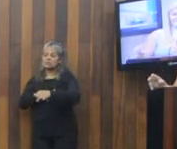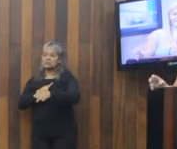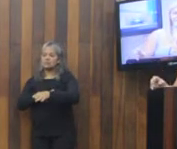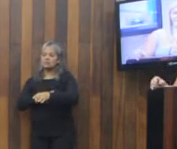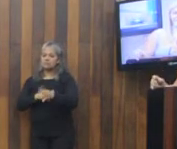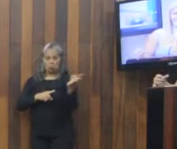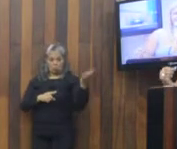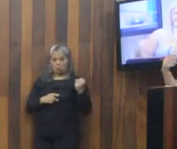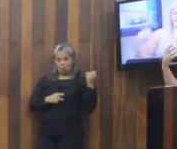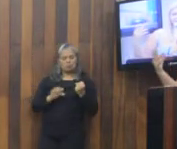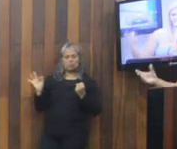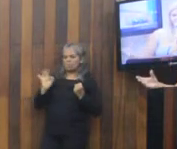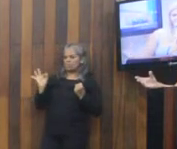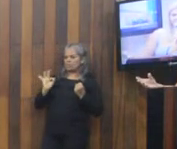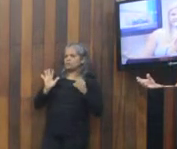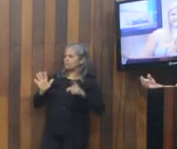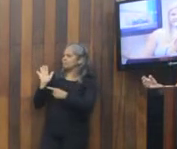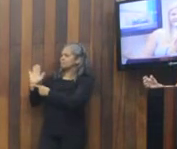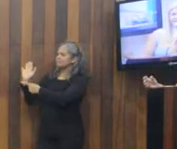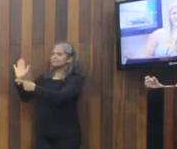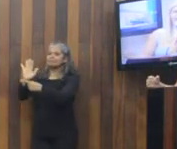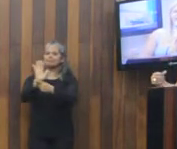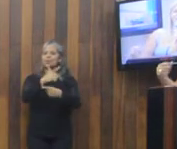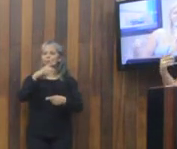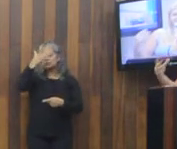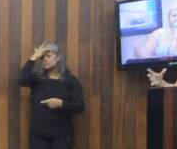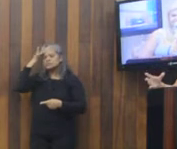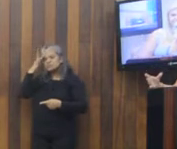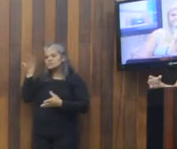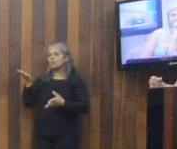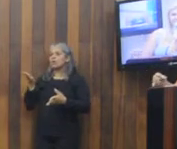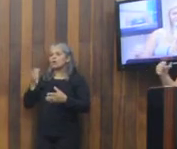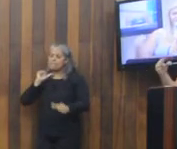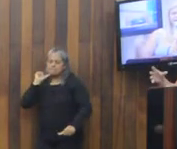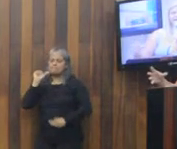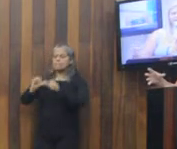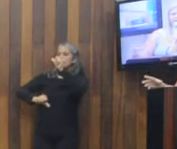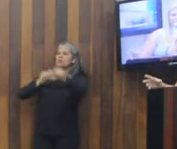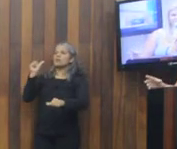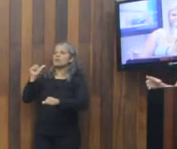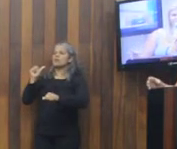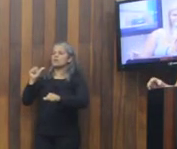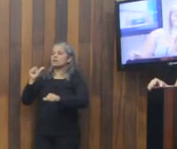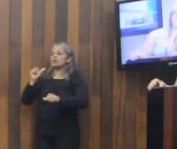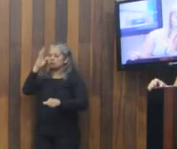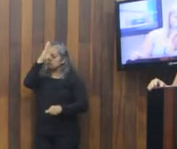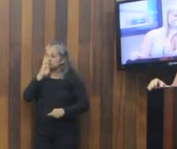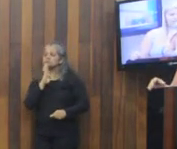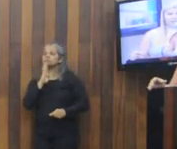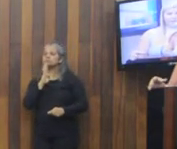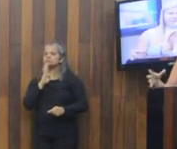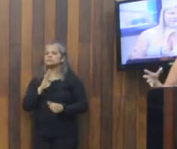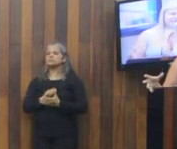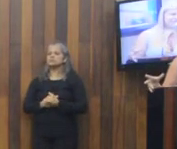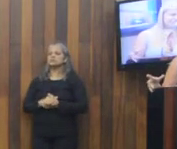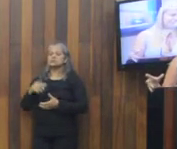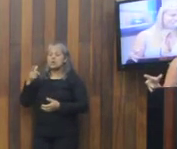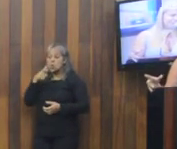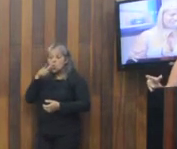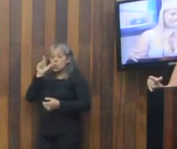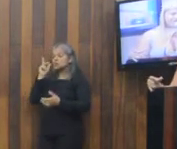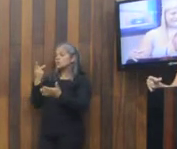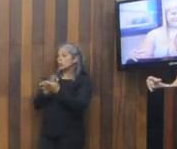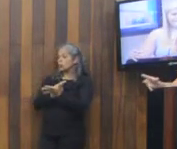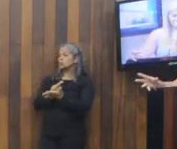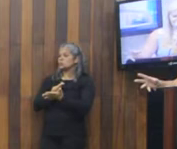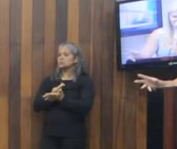um real, mas ajudar a outros empresários a fazer assessoria para eles gratuitamente. Então, assim, ontem mesmo,